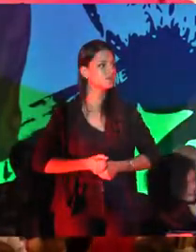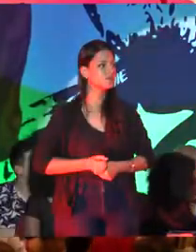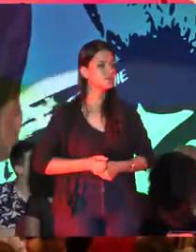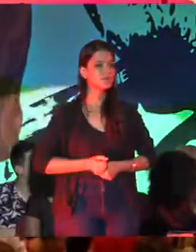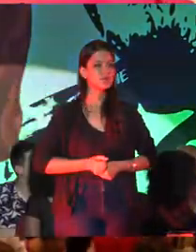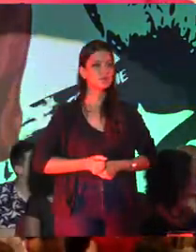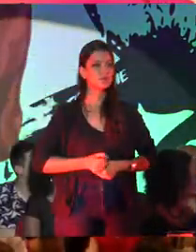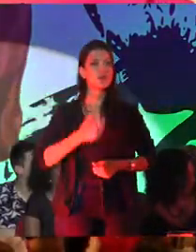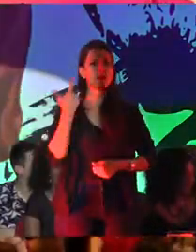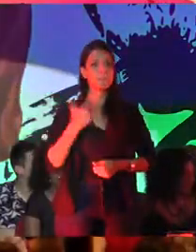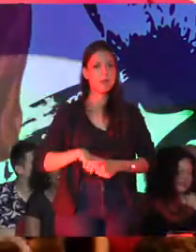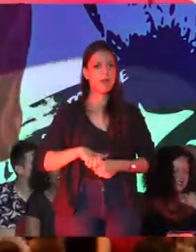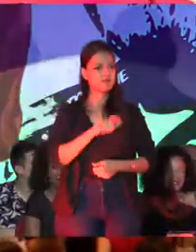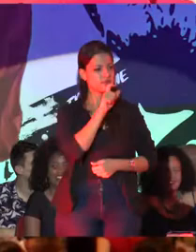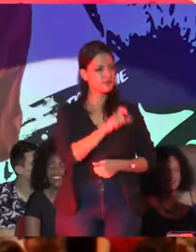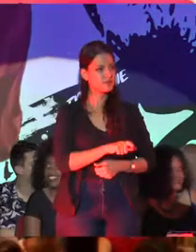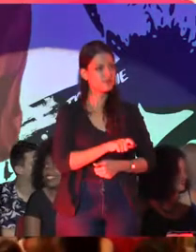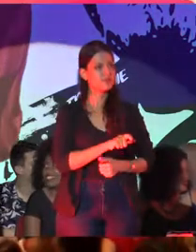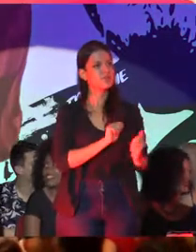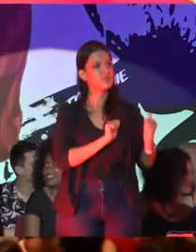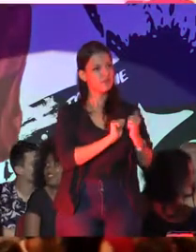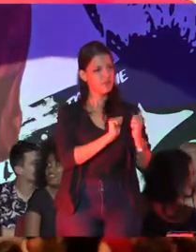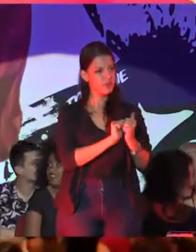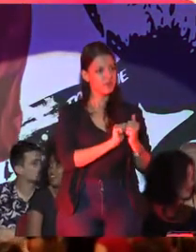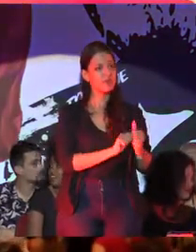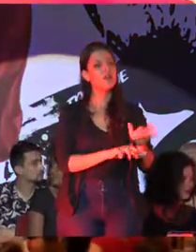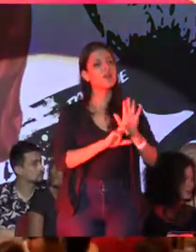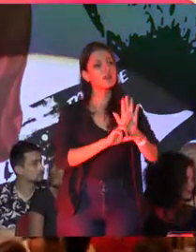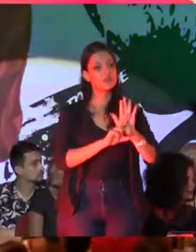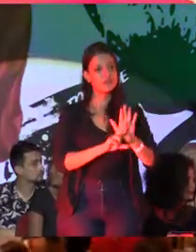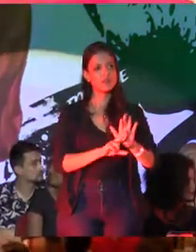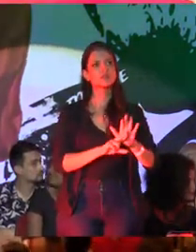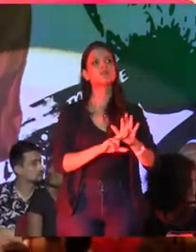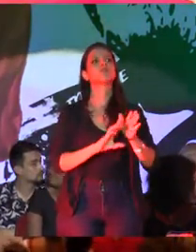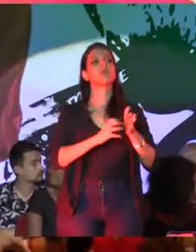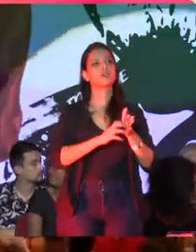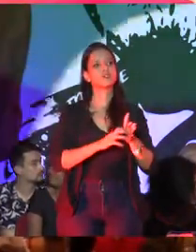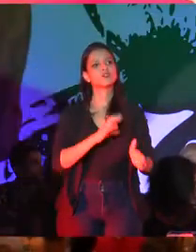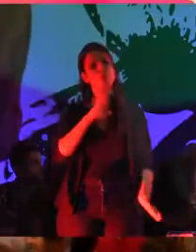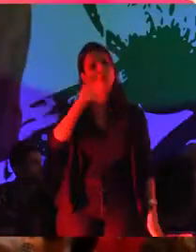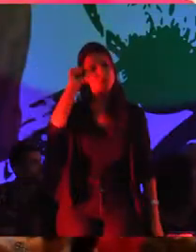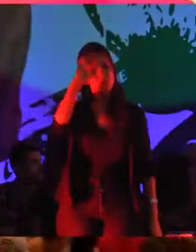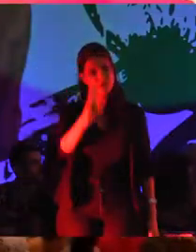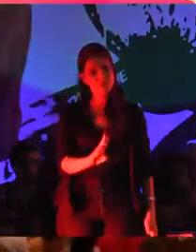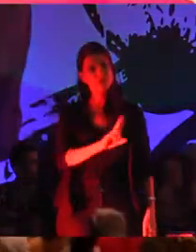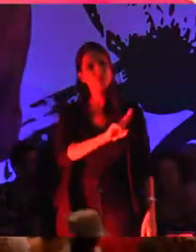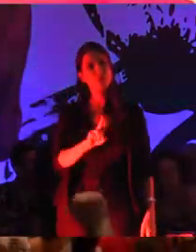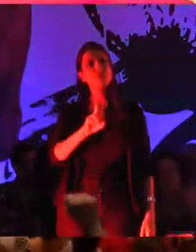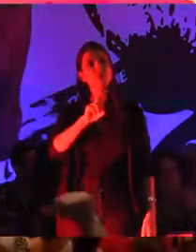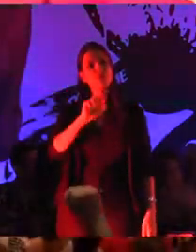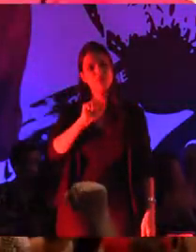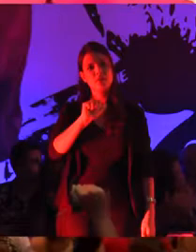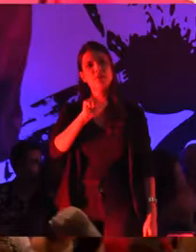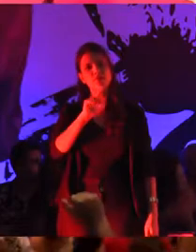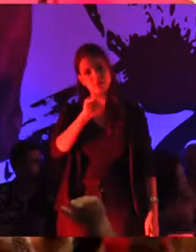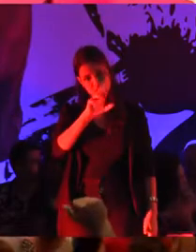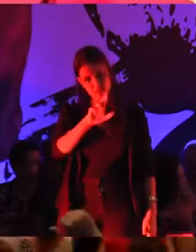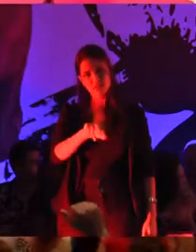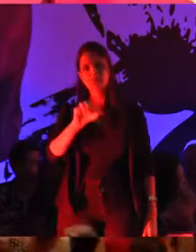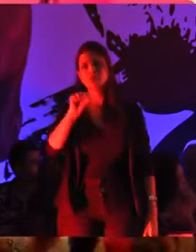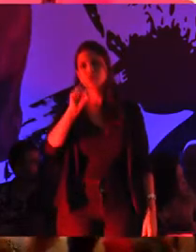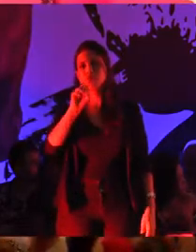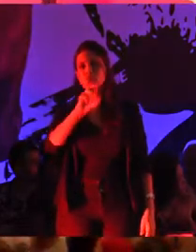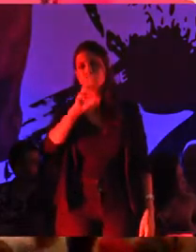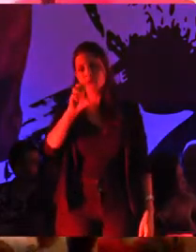Queríamos convidar mais um camarada representando o Partido Comunista do Brasil, Walter Sorrentino.